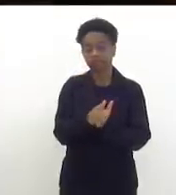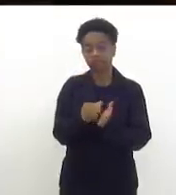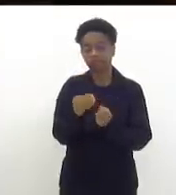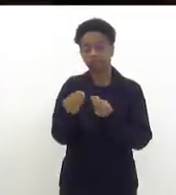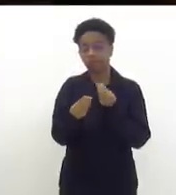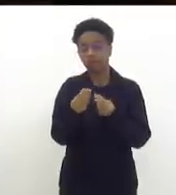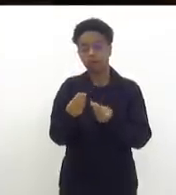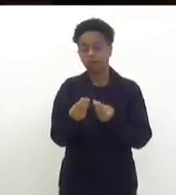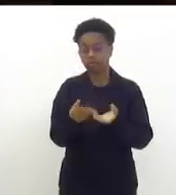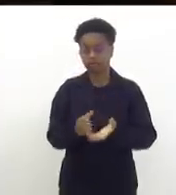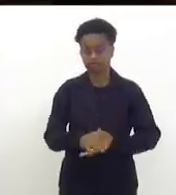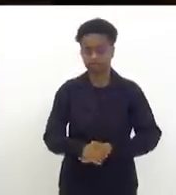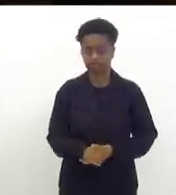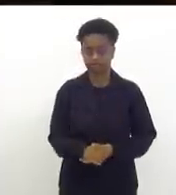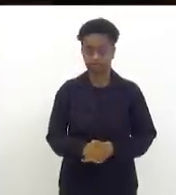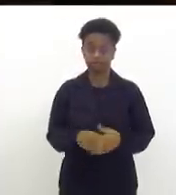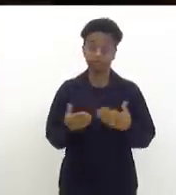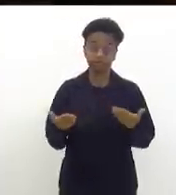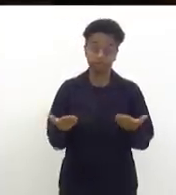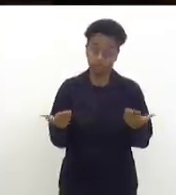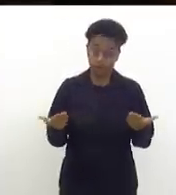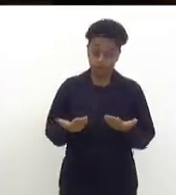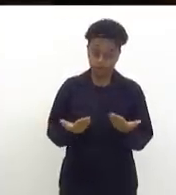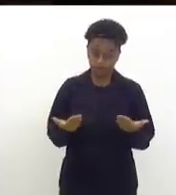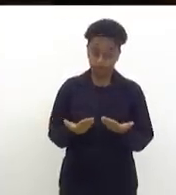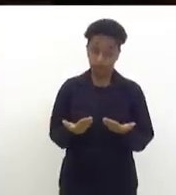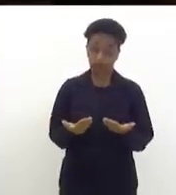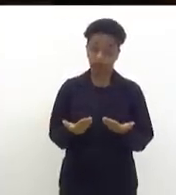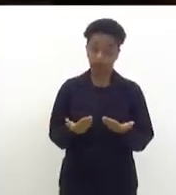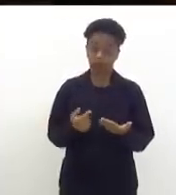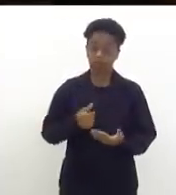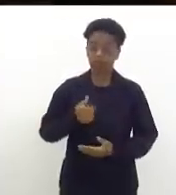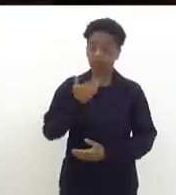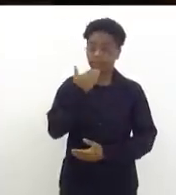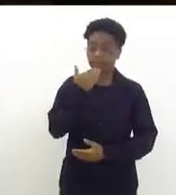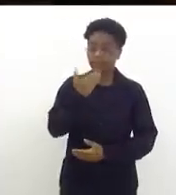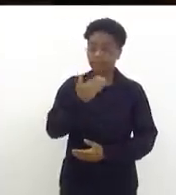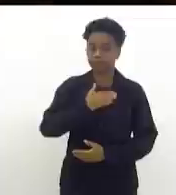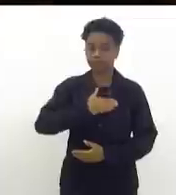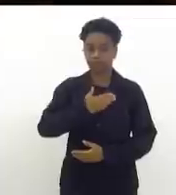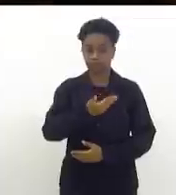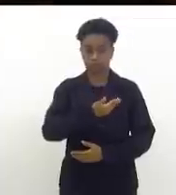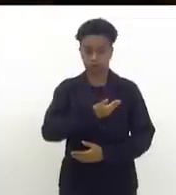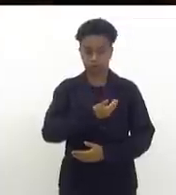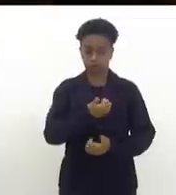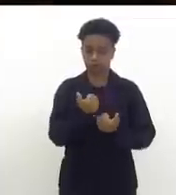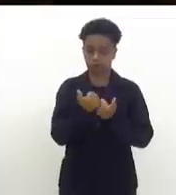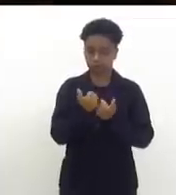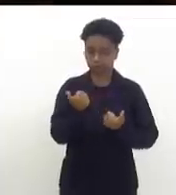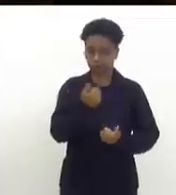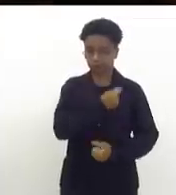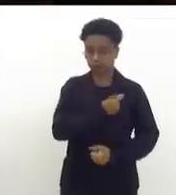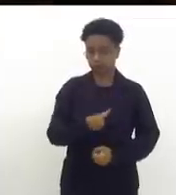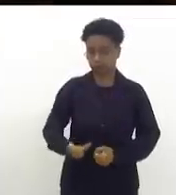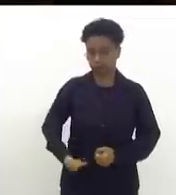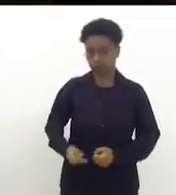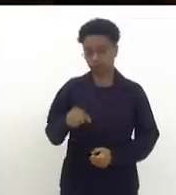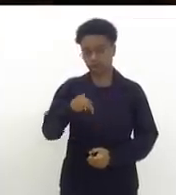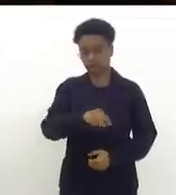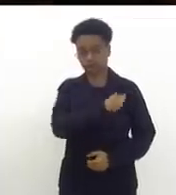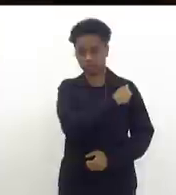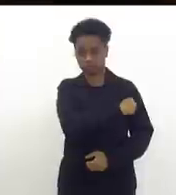venho neste momento fazer um apelo ao meu querido amigo vice-governador desse estado